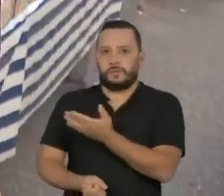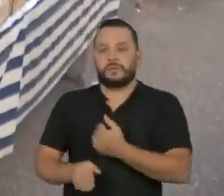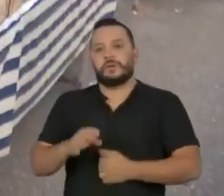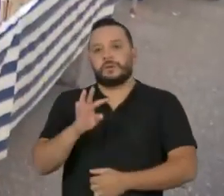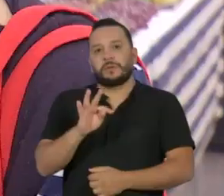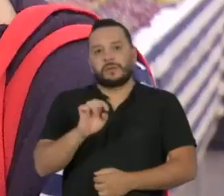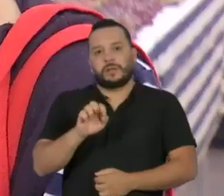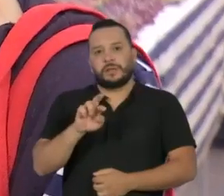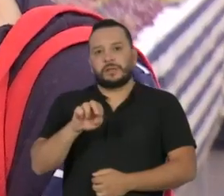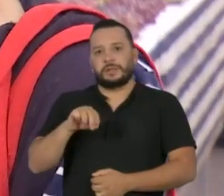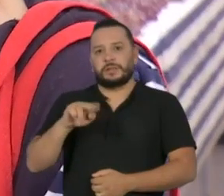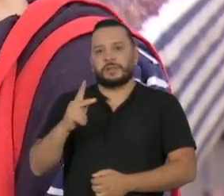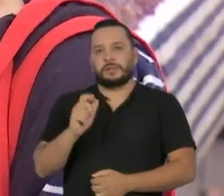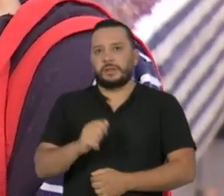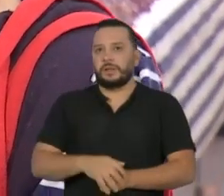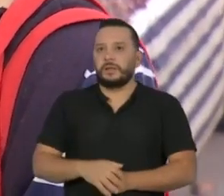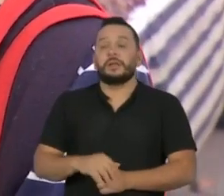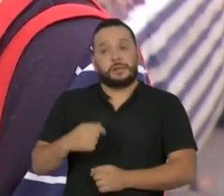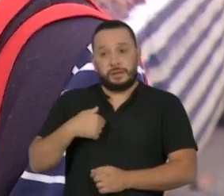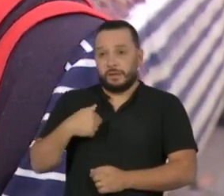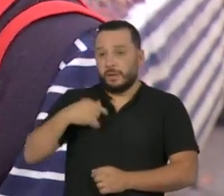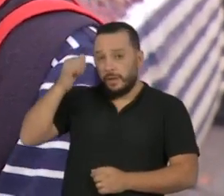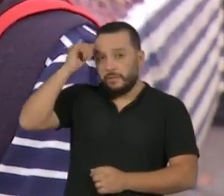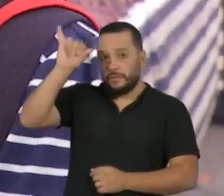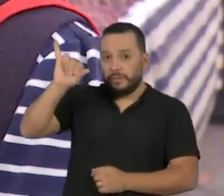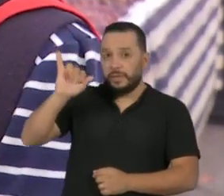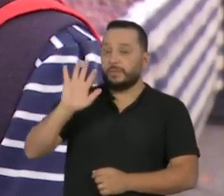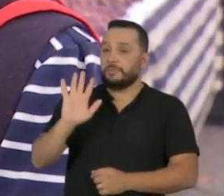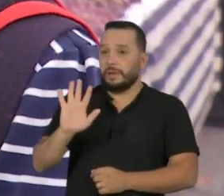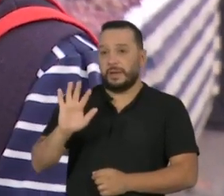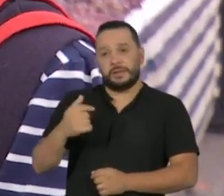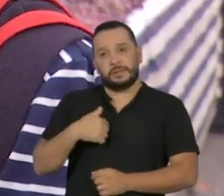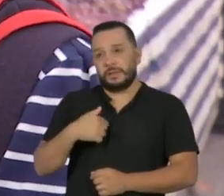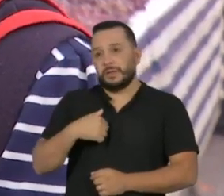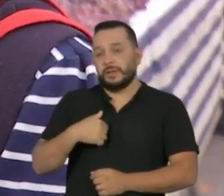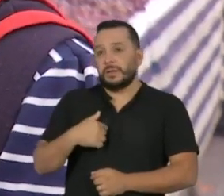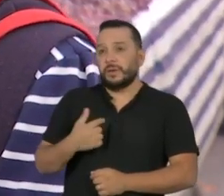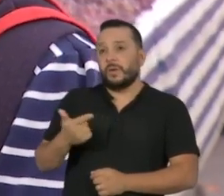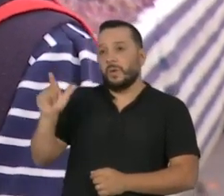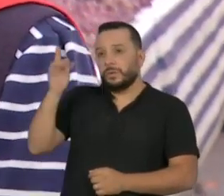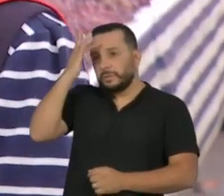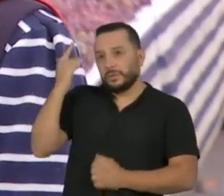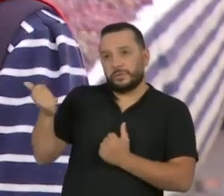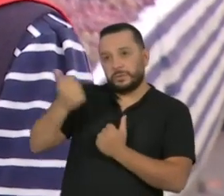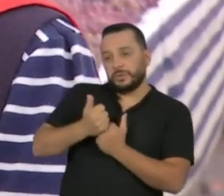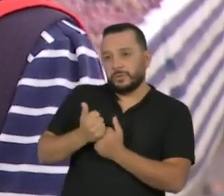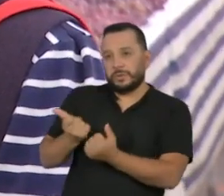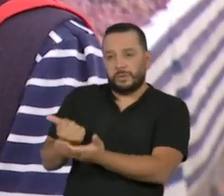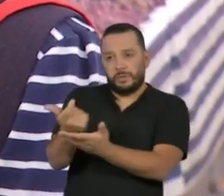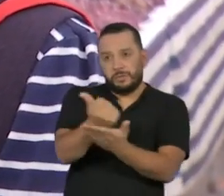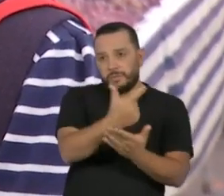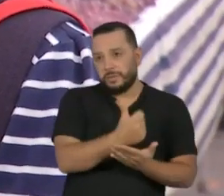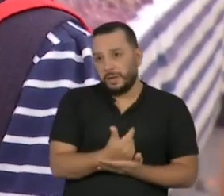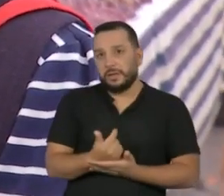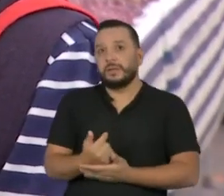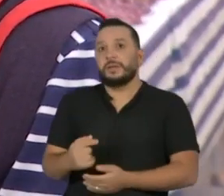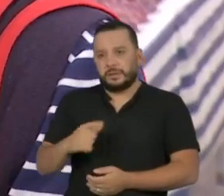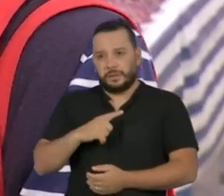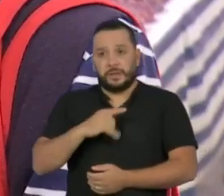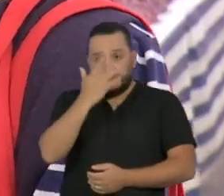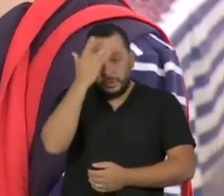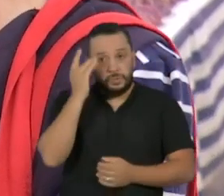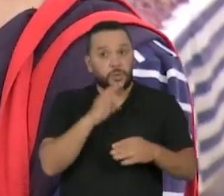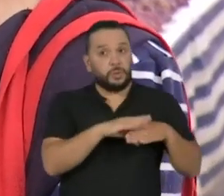Terezinha. Estou evitando, mas às vezes, como eu não tenho ninguém para sair, para fazer por mim, e eu tenho uma pessoa de idade doente de